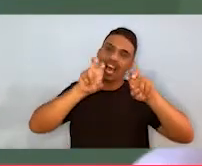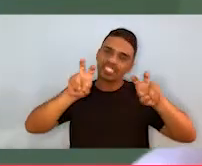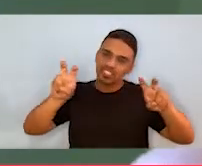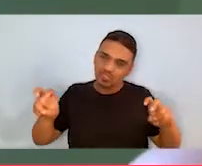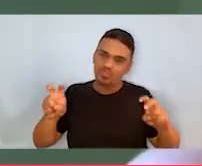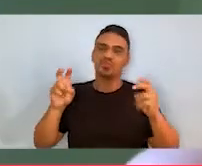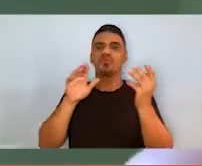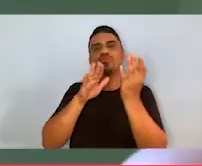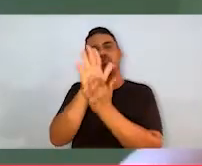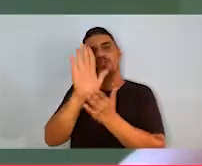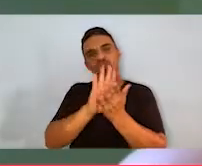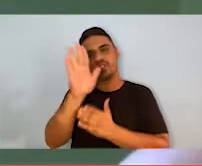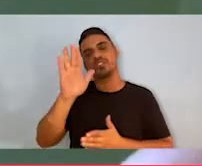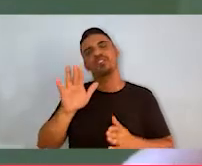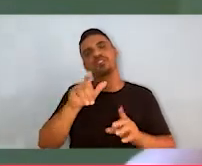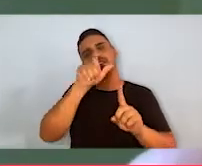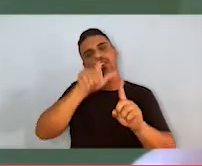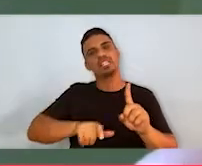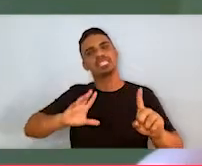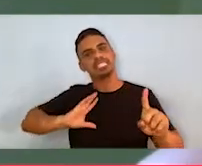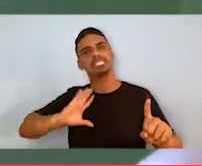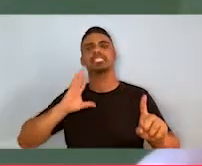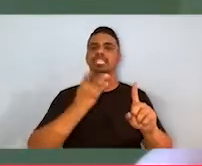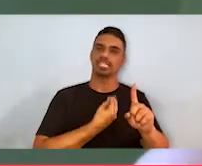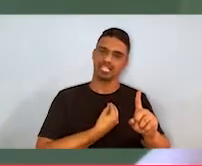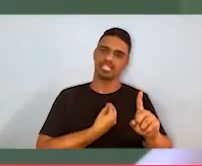um pouco tempo atrás sobre a protagonista ser